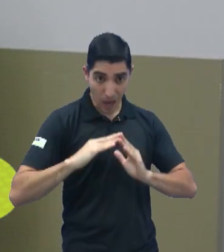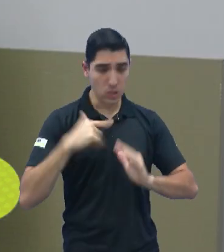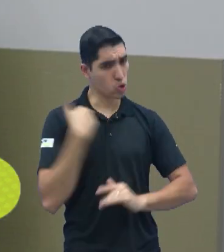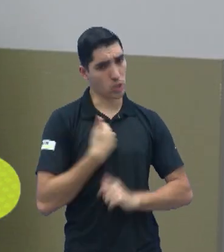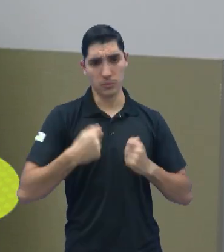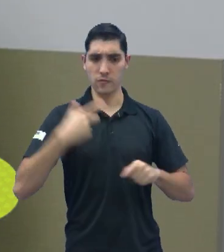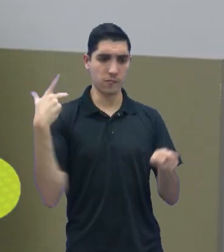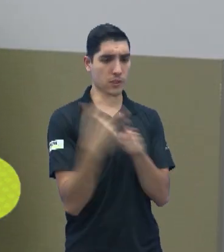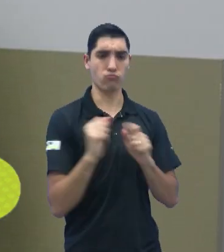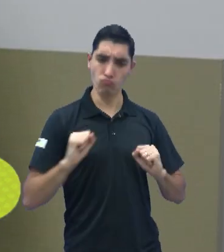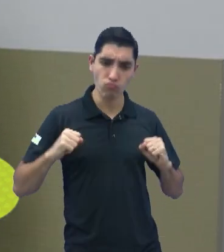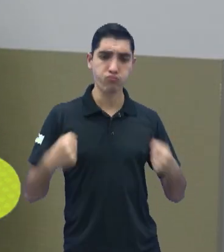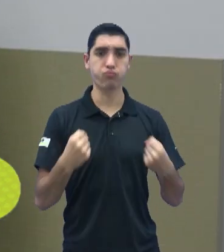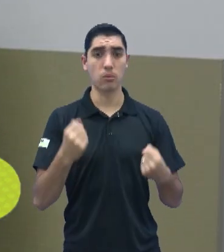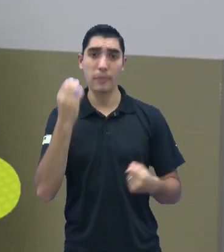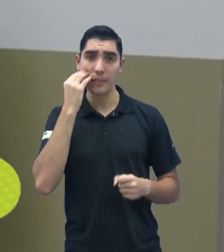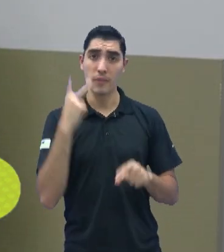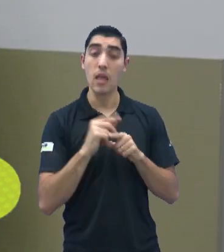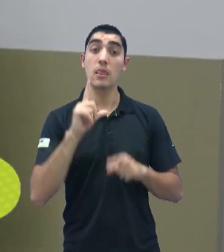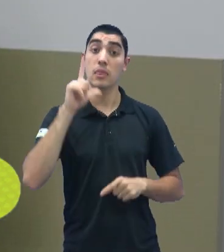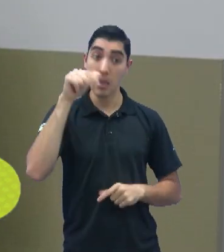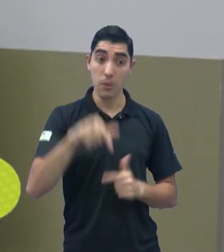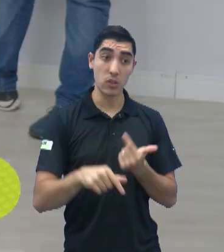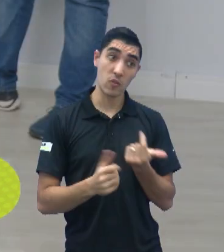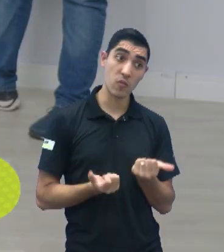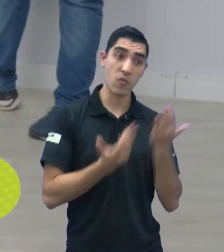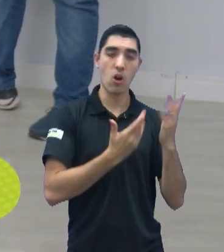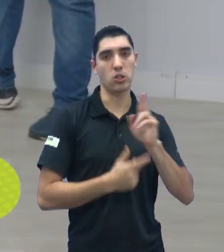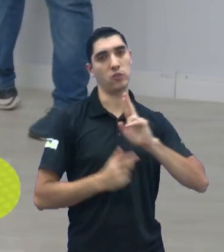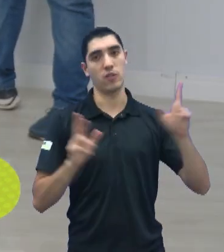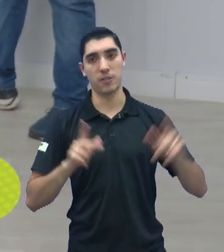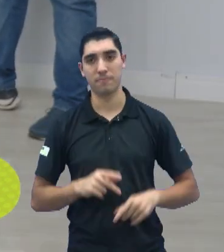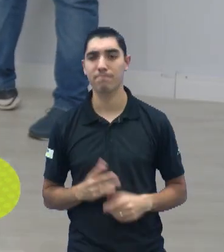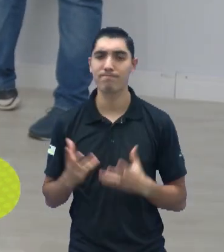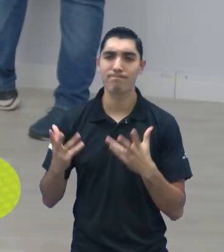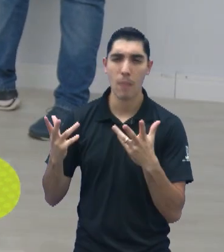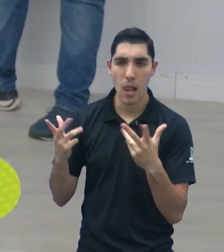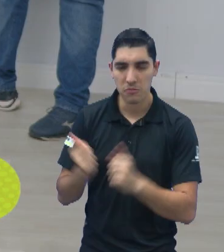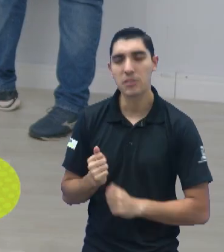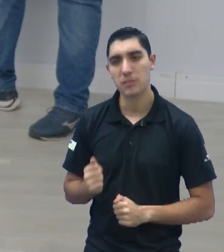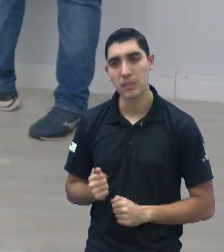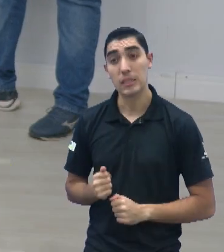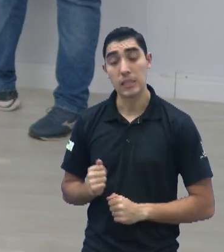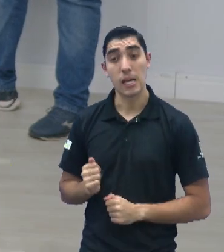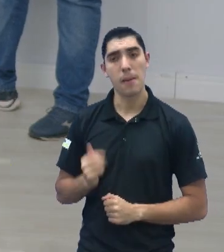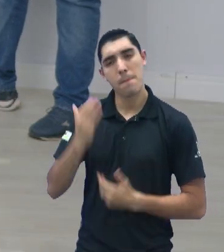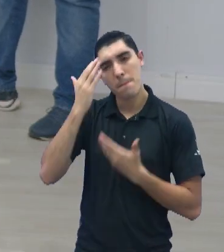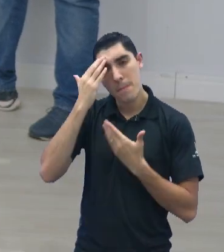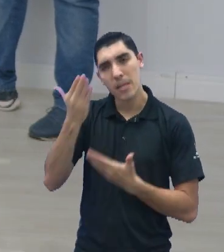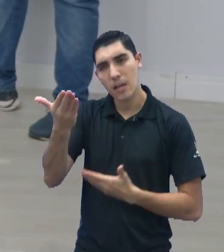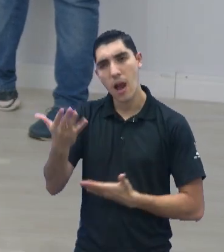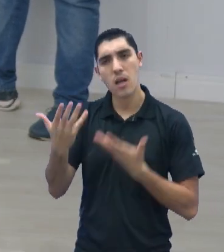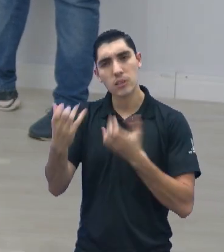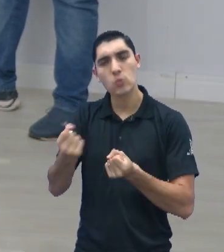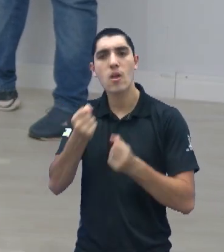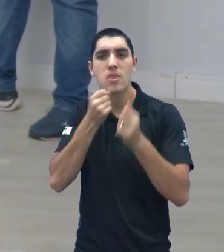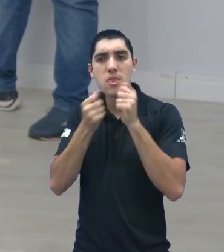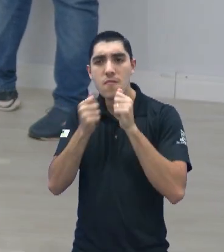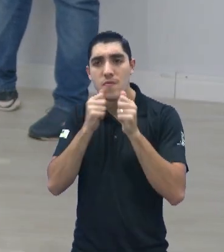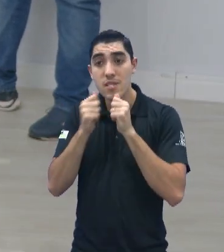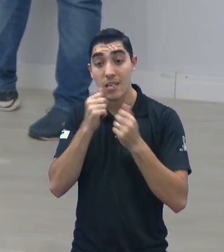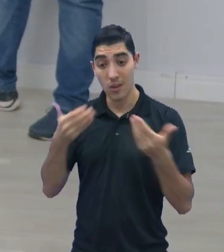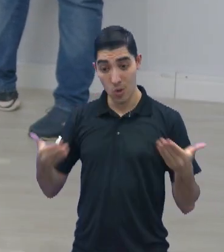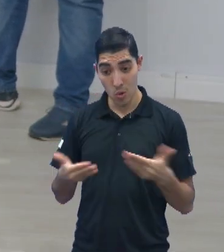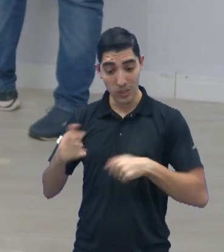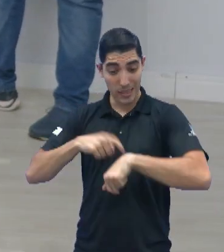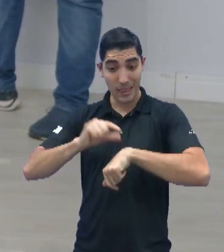buscar o resultado, porque depois vai ser outra batalha gigante lá. Maravilha. Léo, quero te agradecer, obrigado pela sua disponibilidade. Eu sei que você vai dar treino daqui